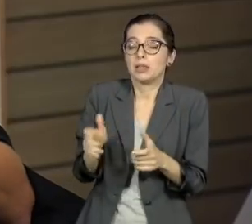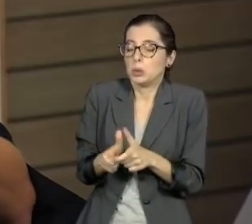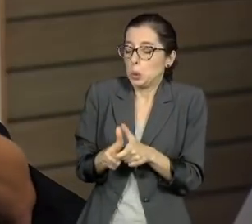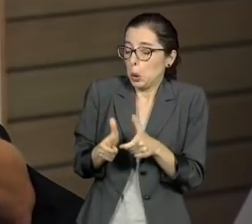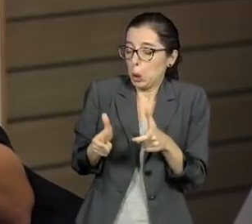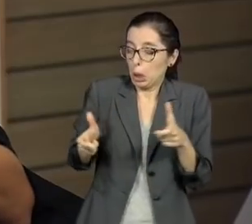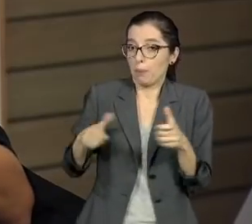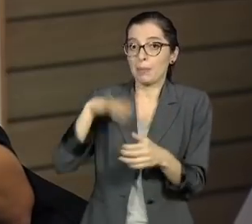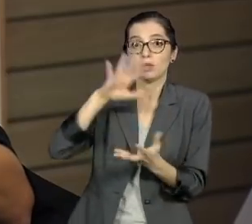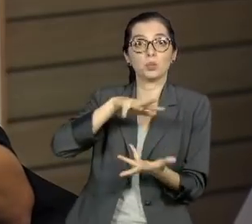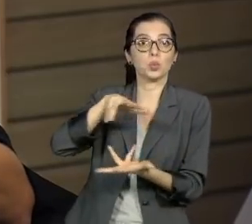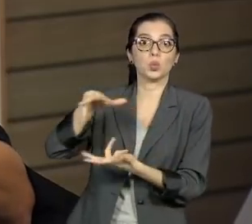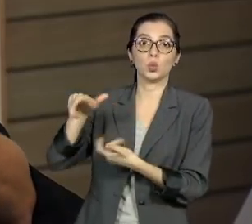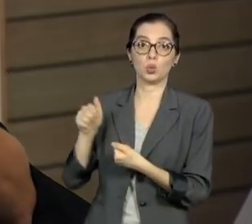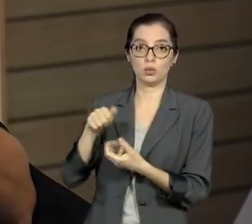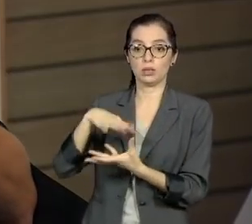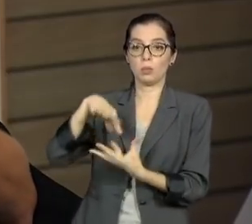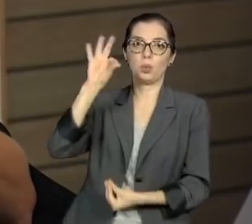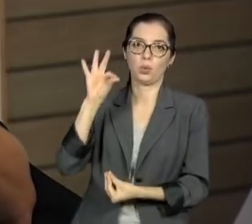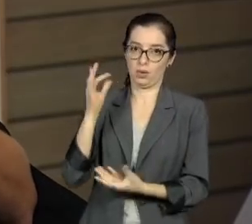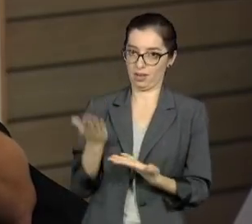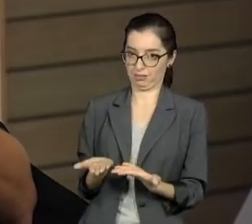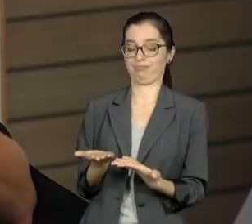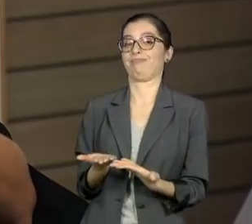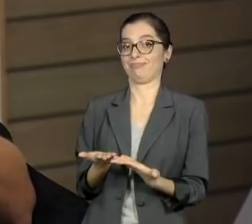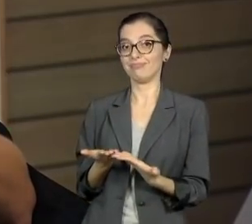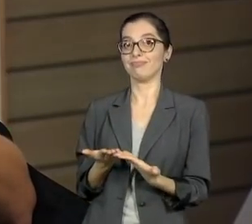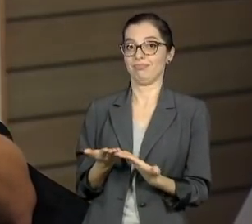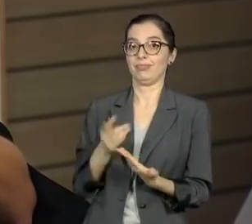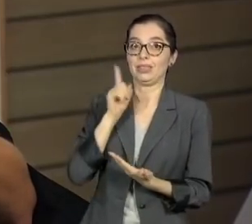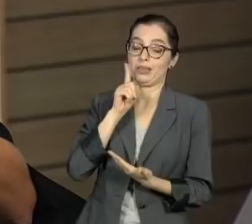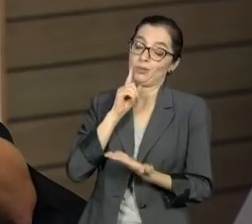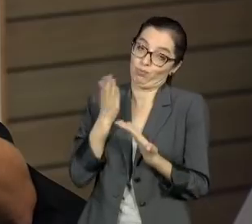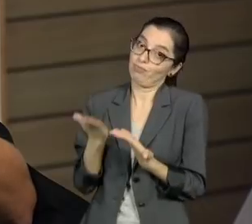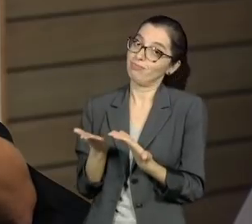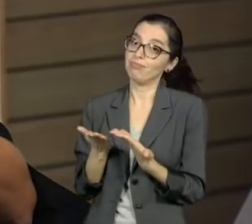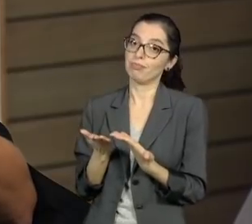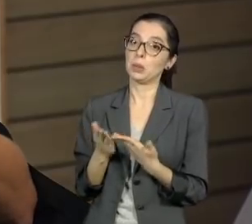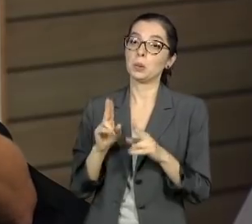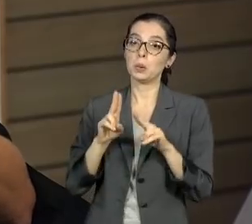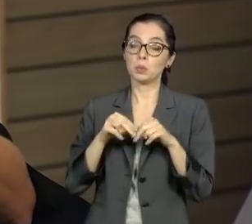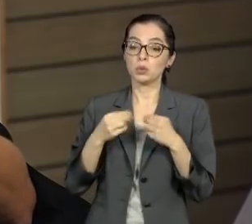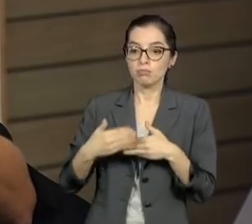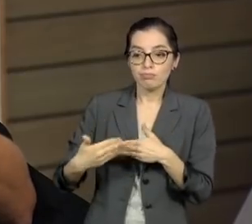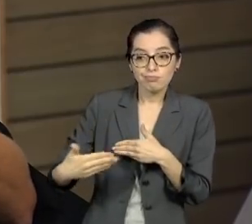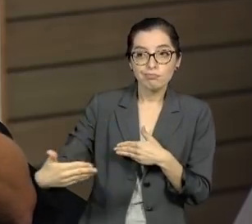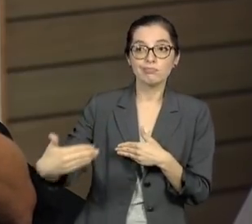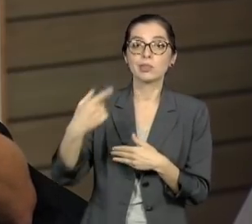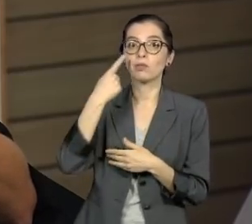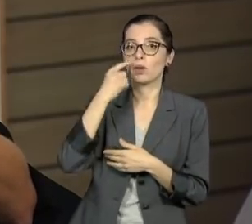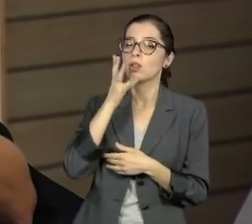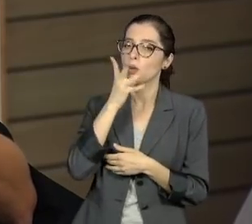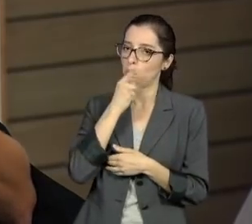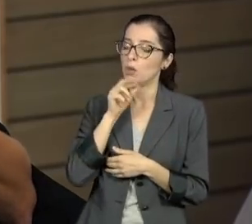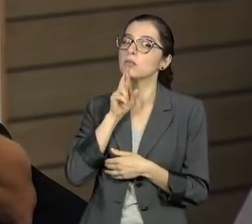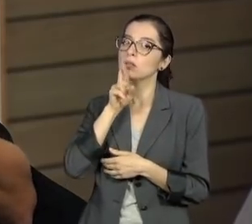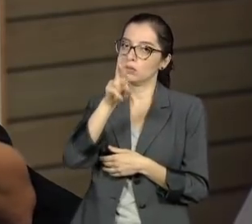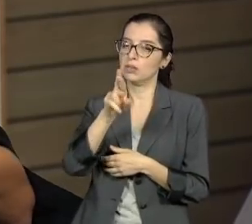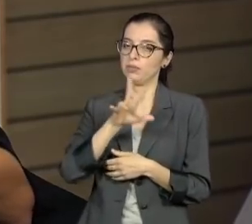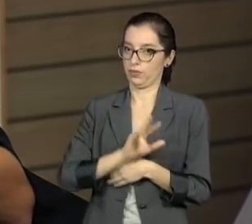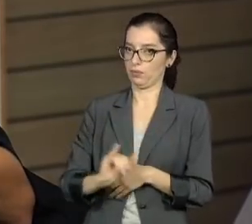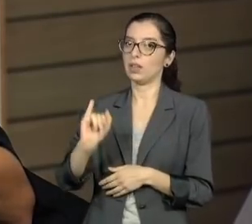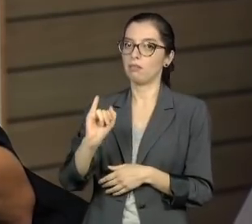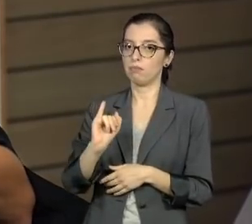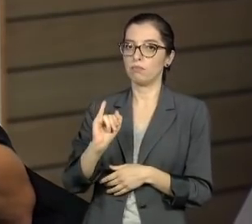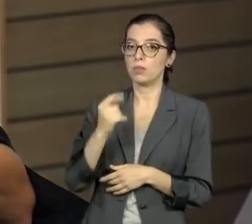né? A gente vai ter essa judicialização, deve se prolongar. A gente estava lembrando, por exemplo, em outra eleição